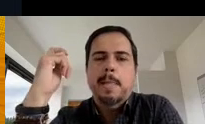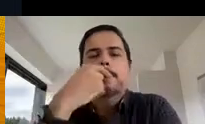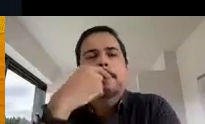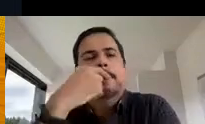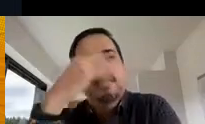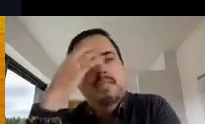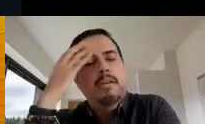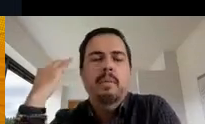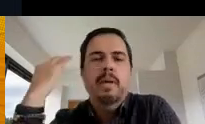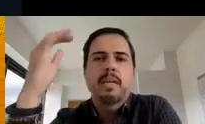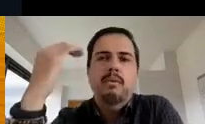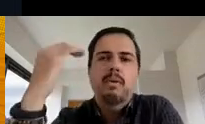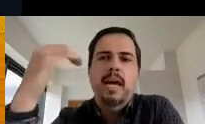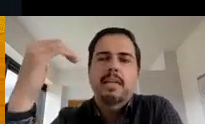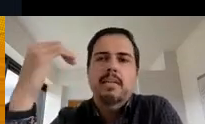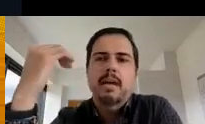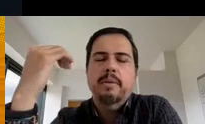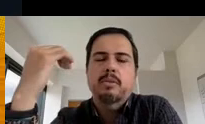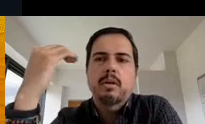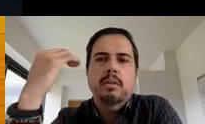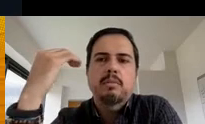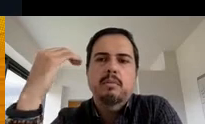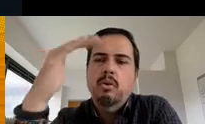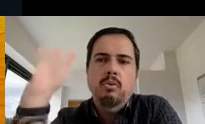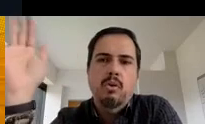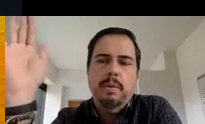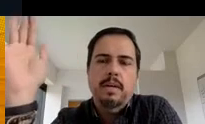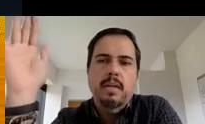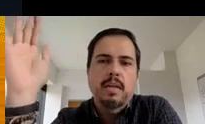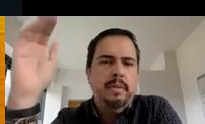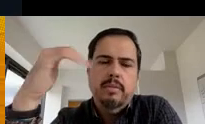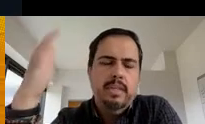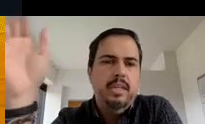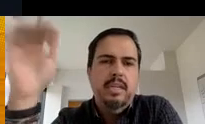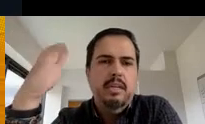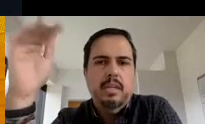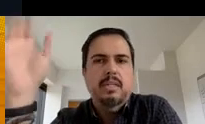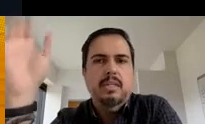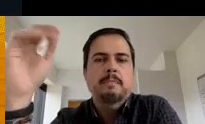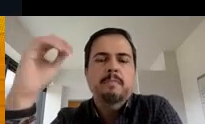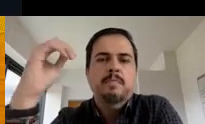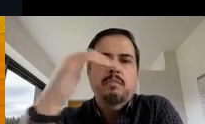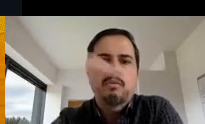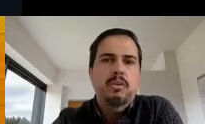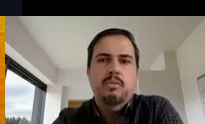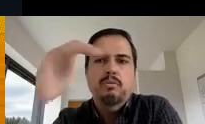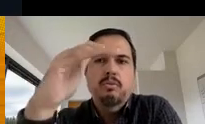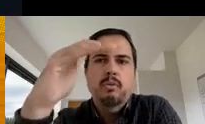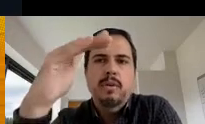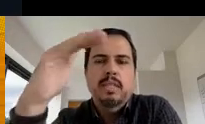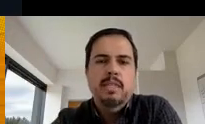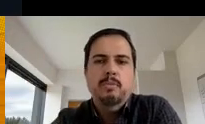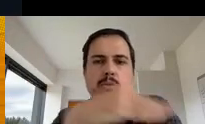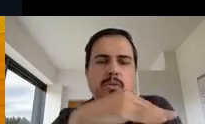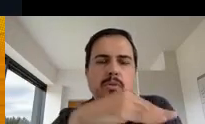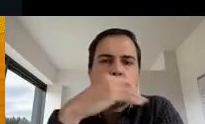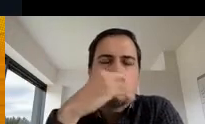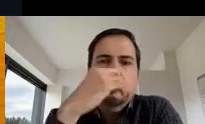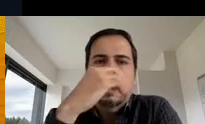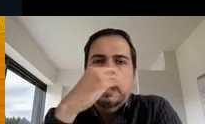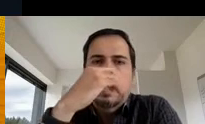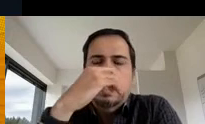iniciar, né? Tá, beleza. Então, como é que é o online? A pessoa ou não compra porque não tem dinheiro, etc. Mas